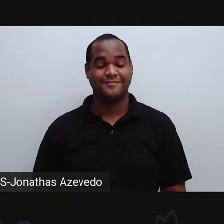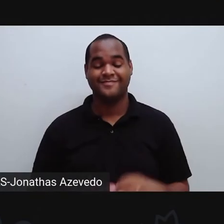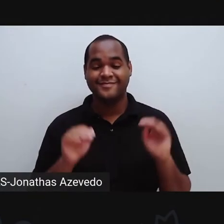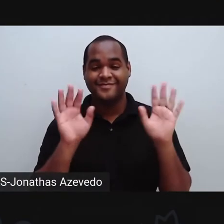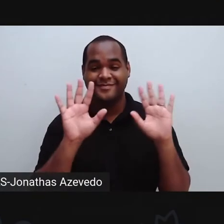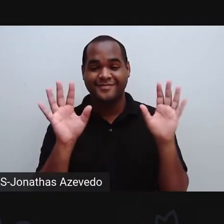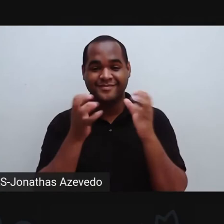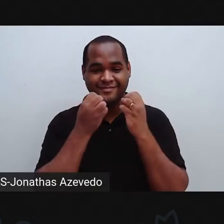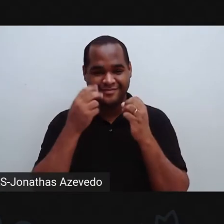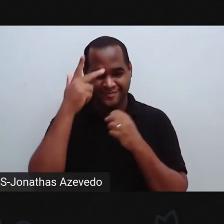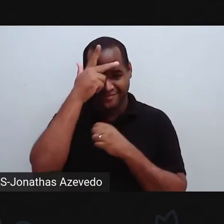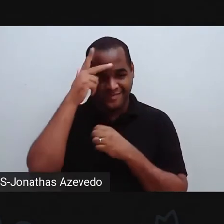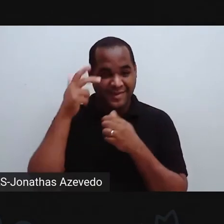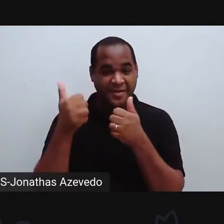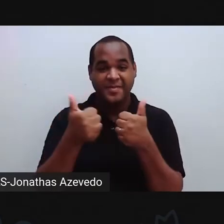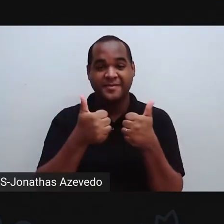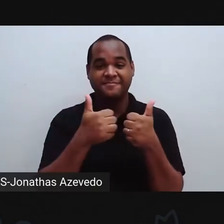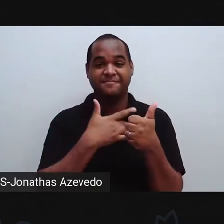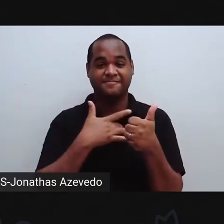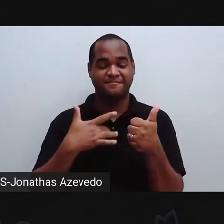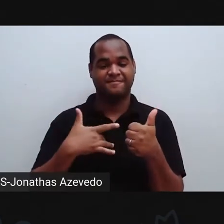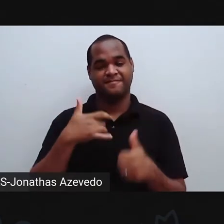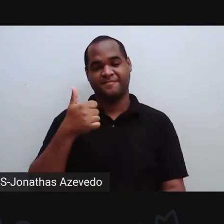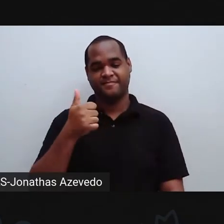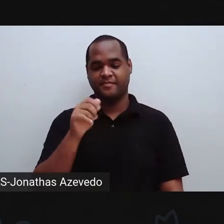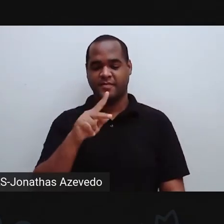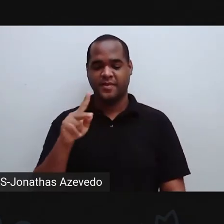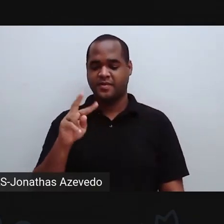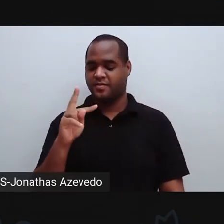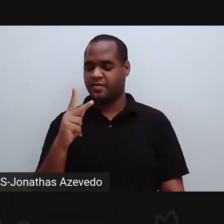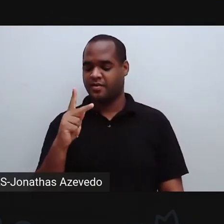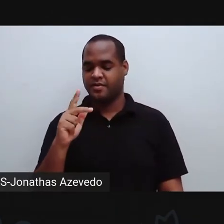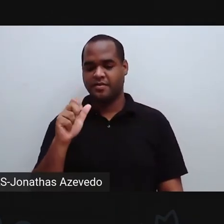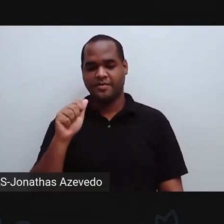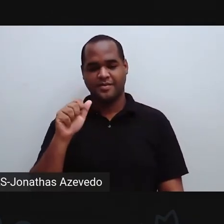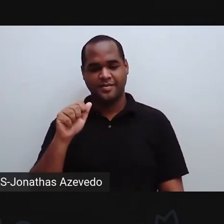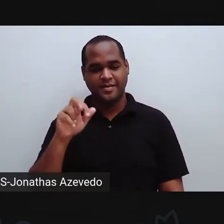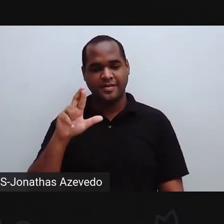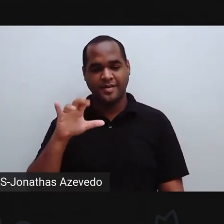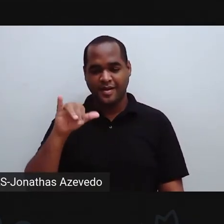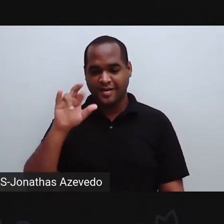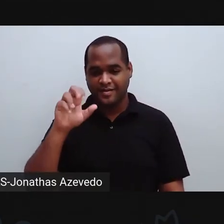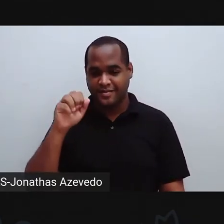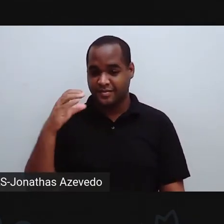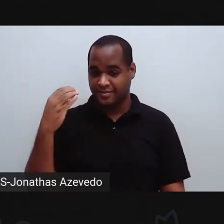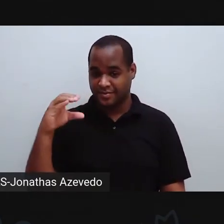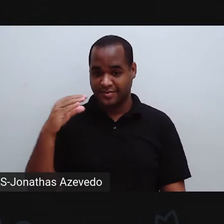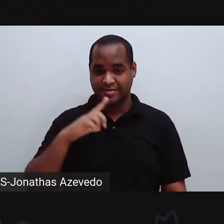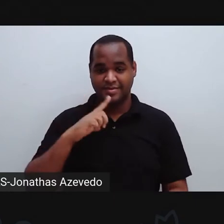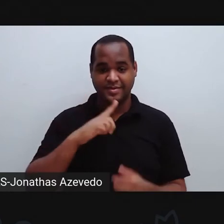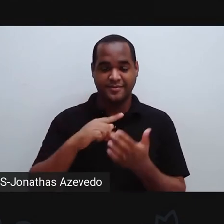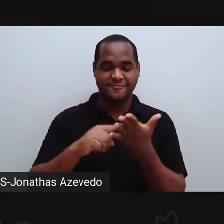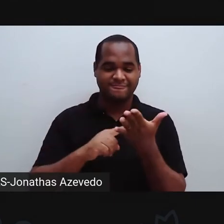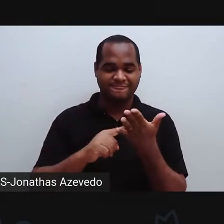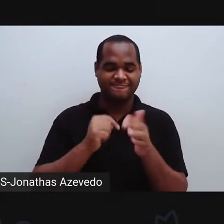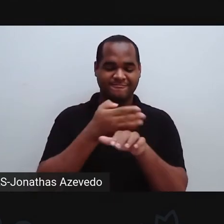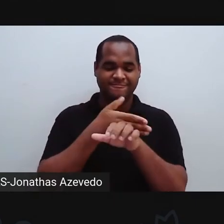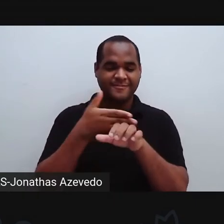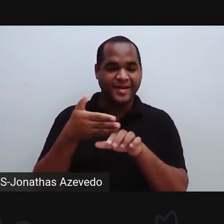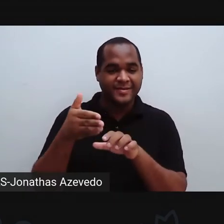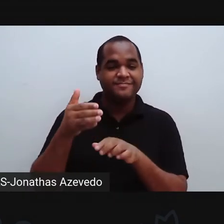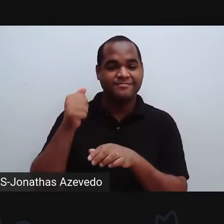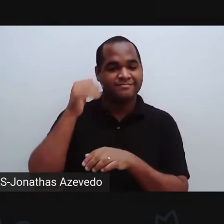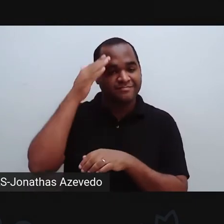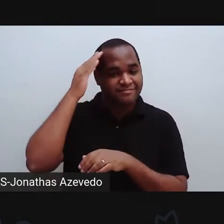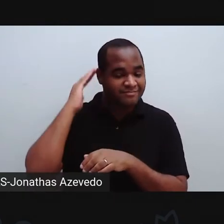Olá, pessoal, tudo bem com vocês? Eu sou a professora Tayara Santos de Ciências, sou uma mulher de pele clara, tenho um cabelo